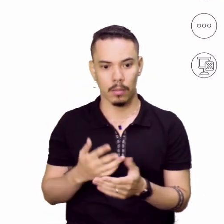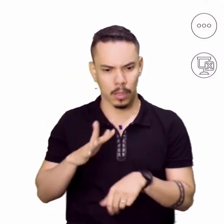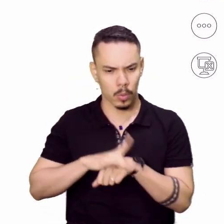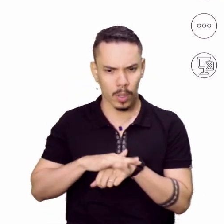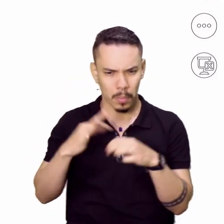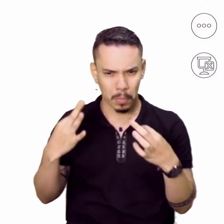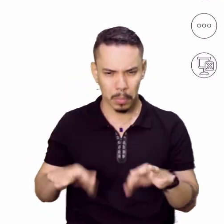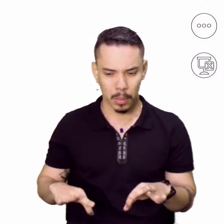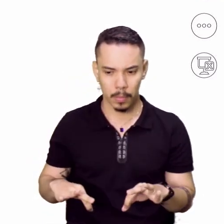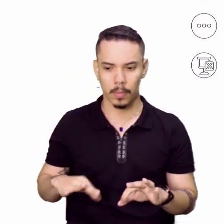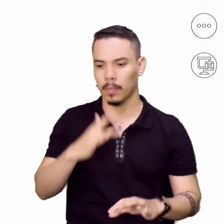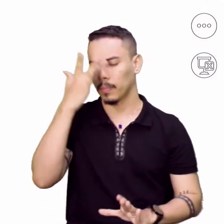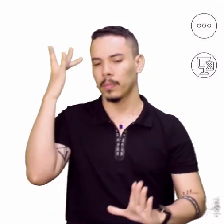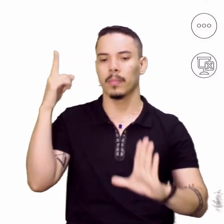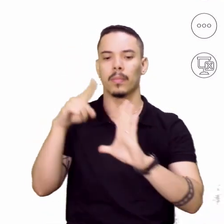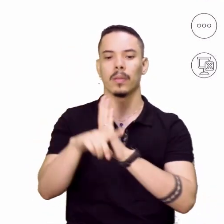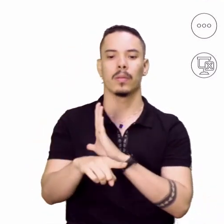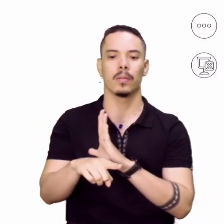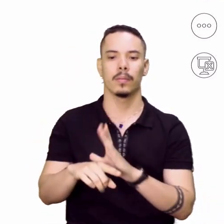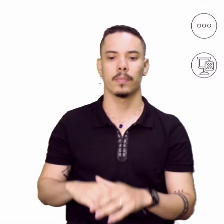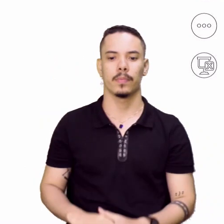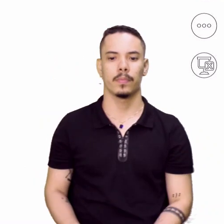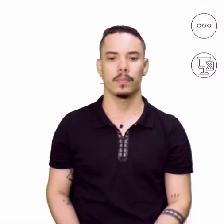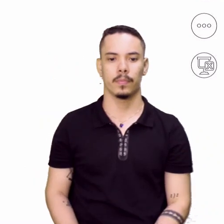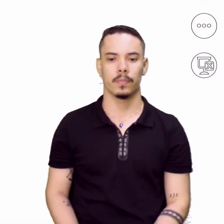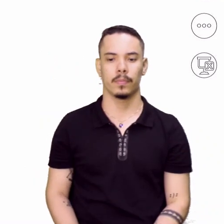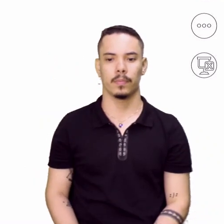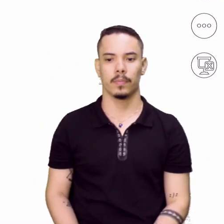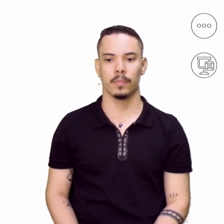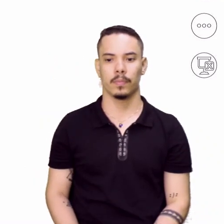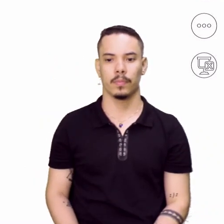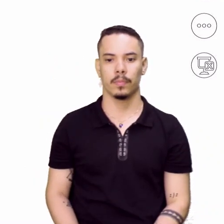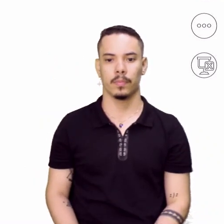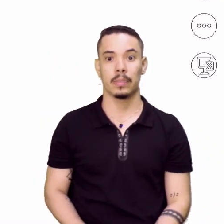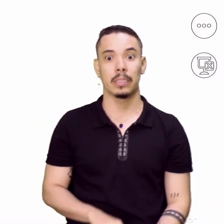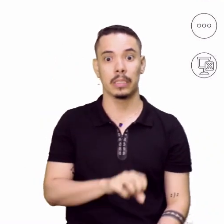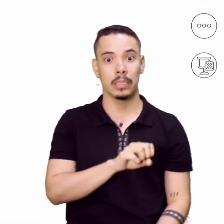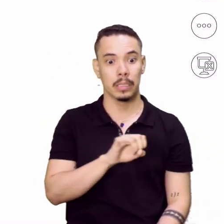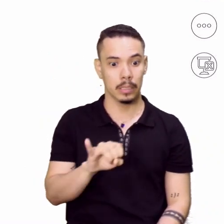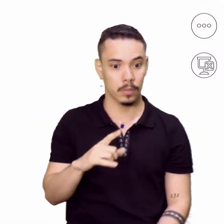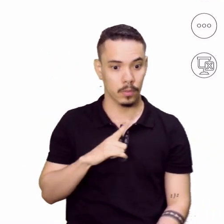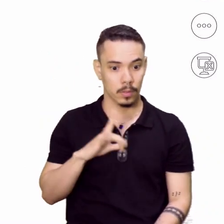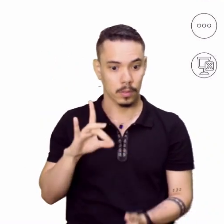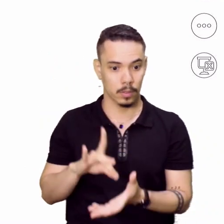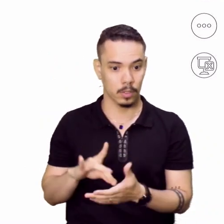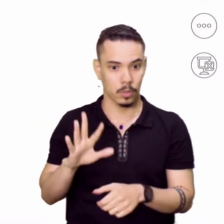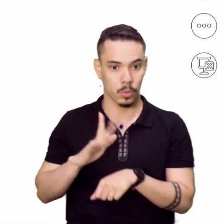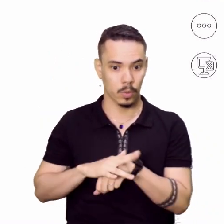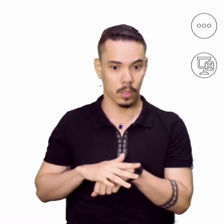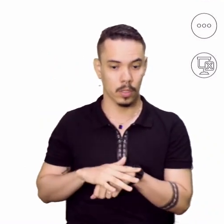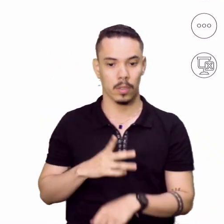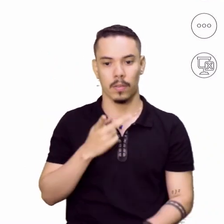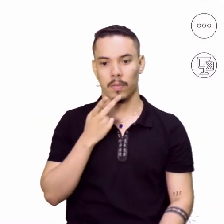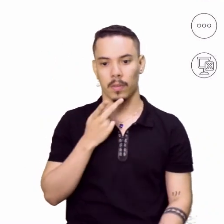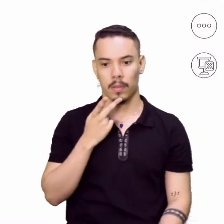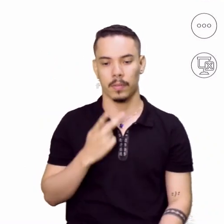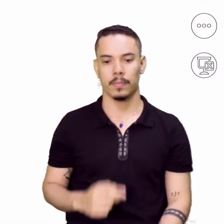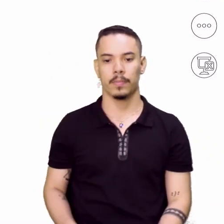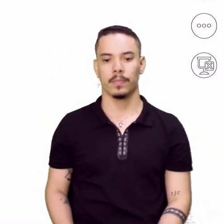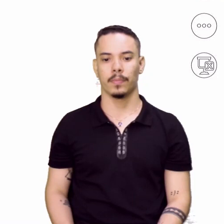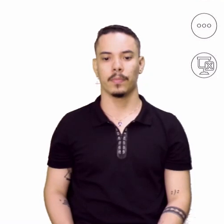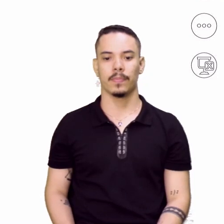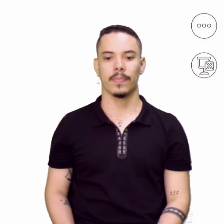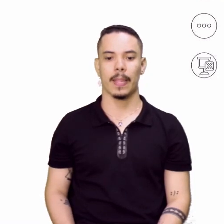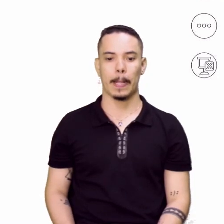estar doente que a pessoa pergunta assim e se você realmente estiver doente aí o Peter fala then